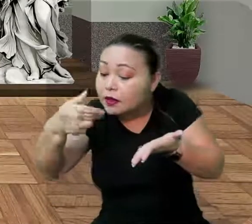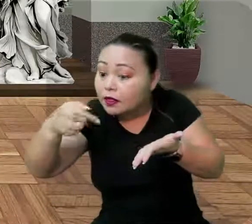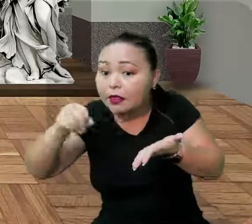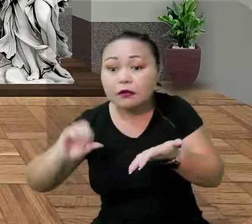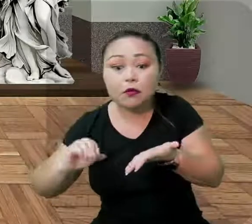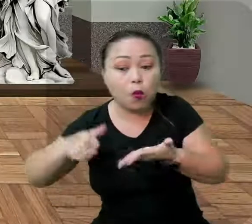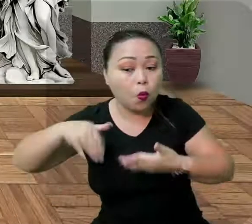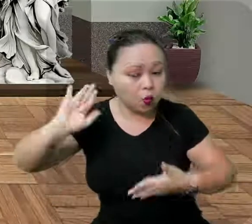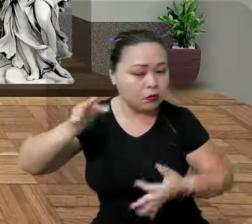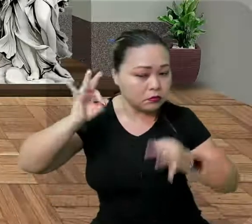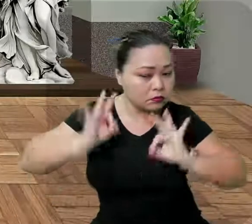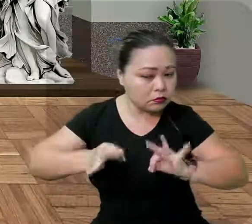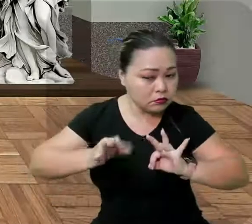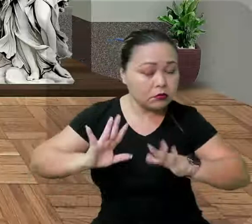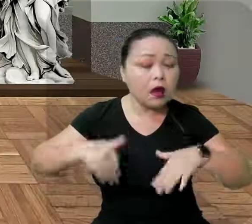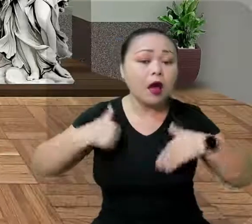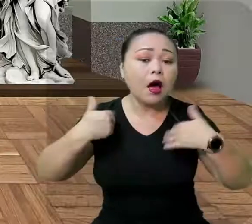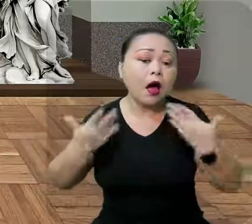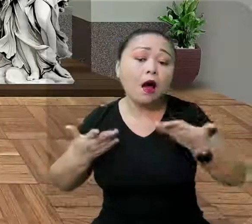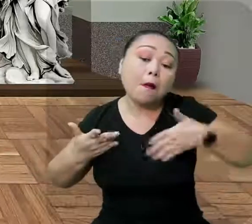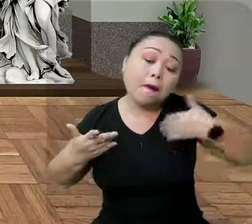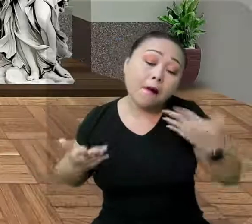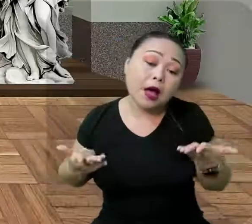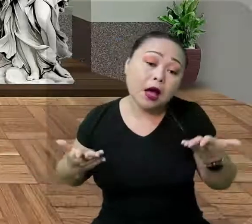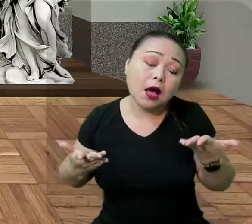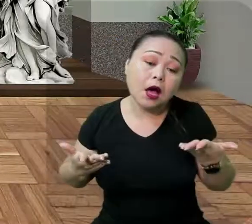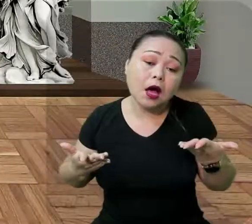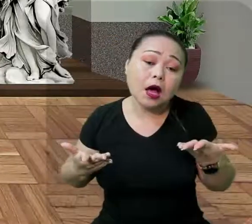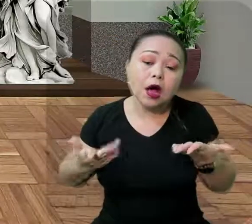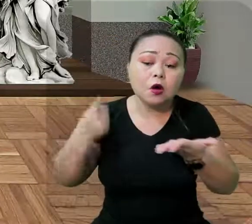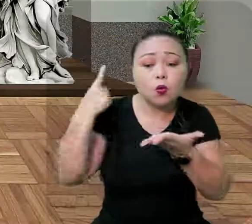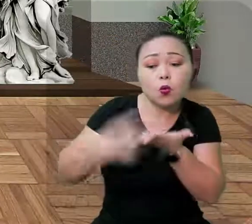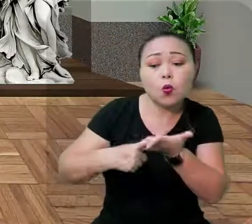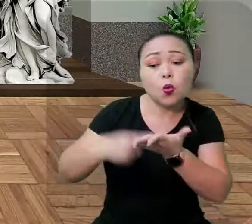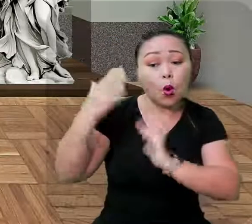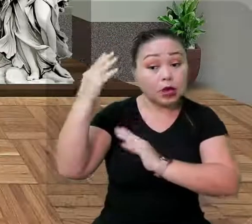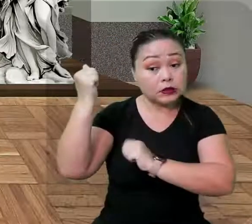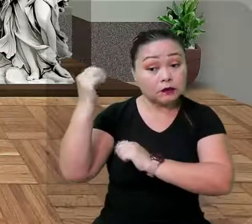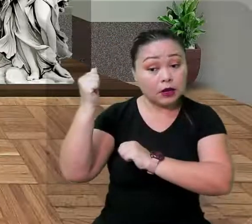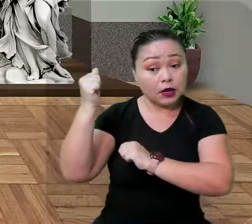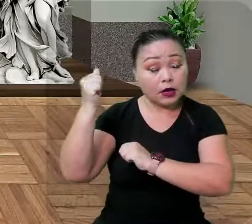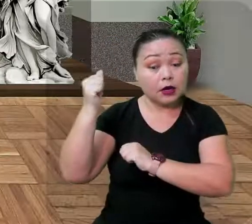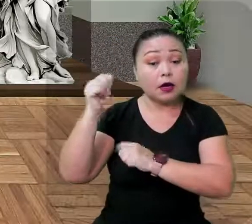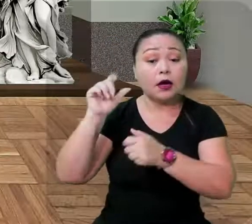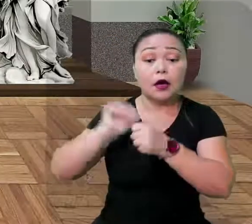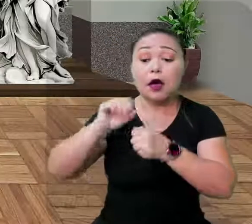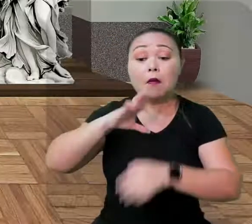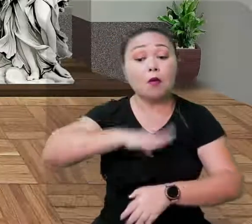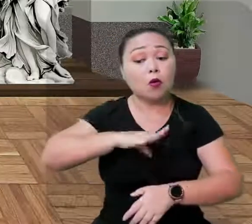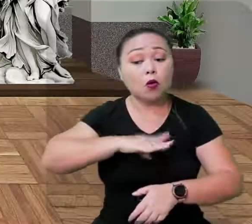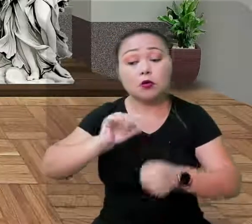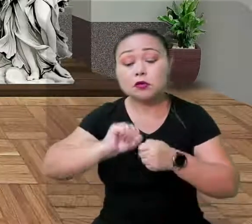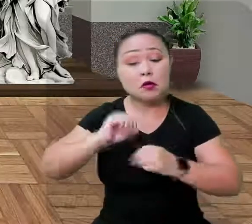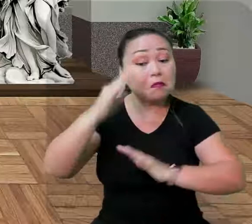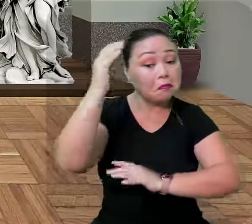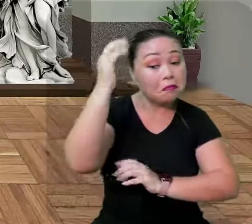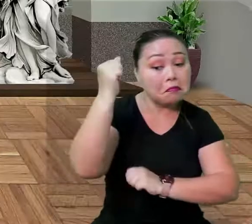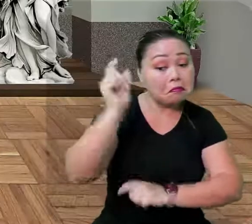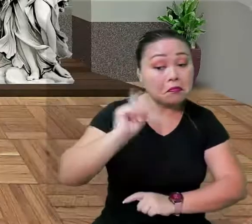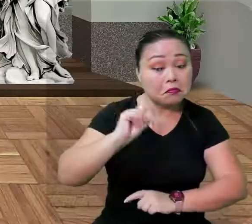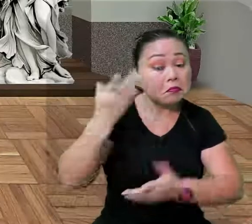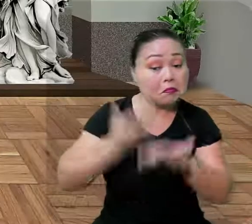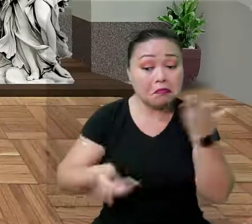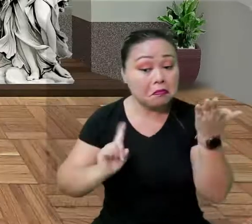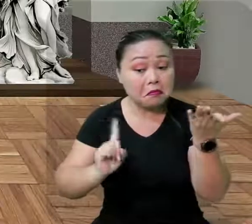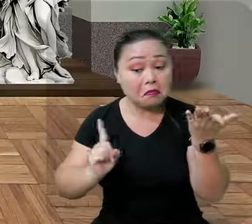Valéria certo mesmo assim em um acordo com a Espanha Portugal não perde em um seus pais também